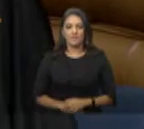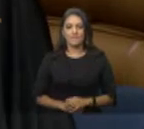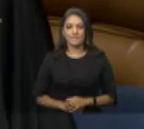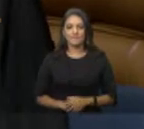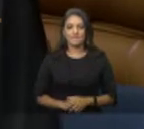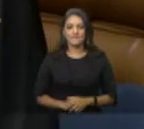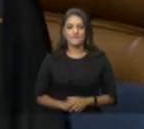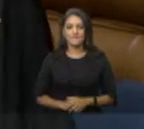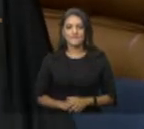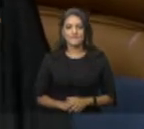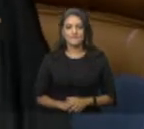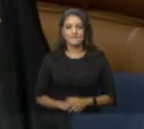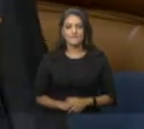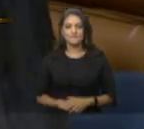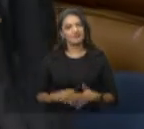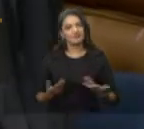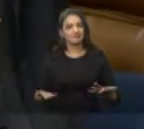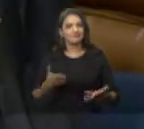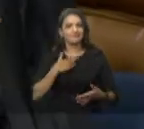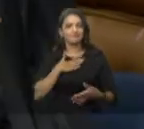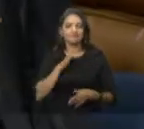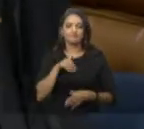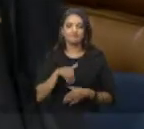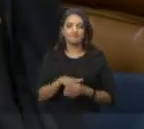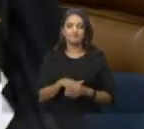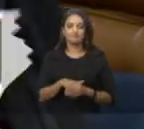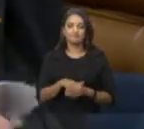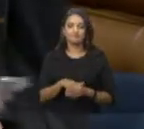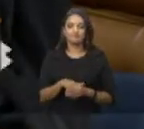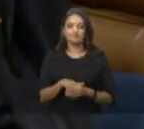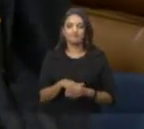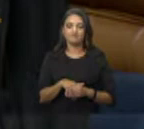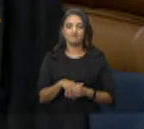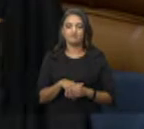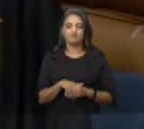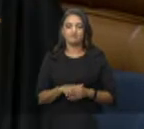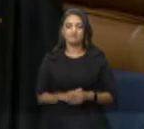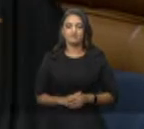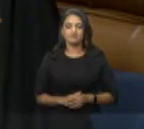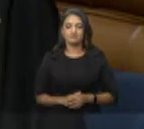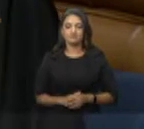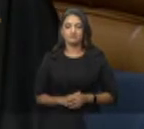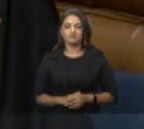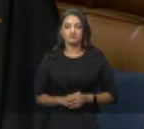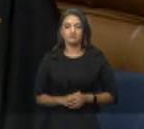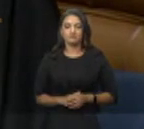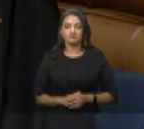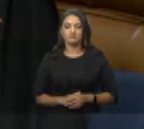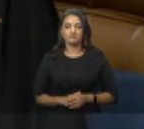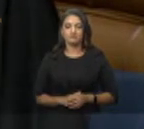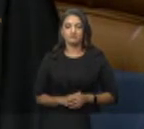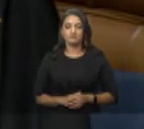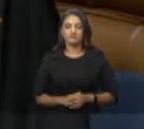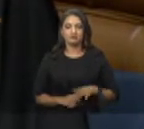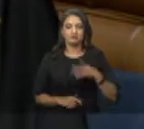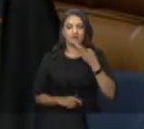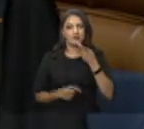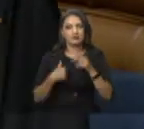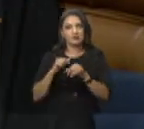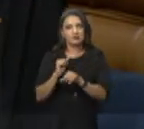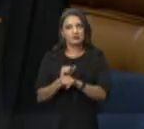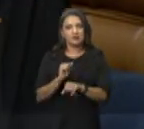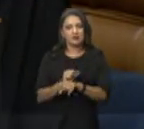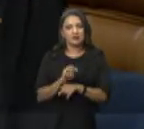e assim voto senhor presidente dizendo desde logo que me reservo para uma eventual